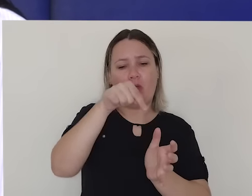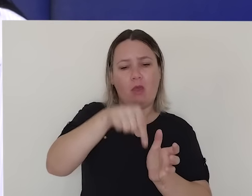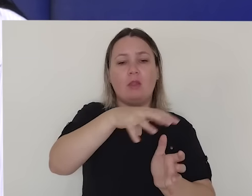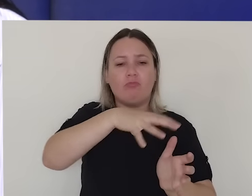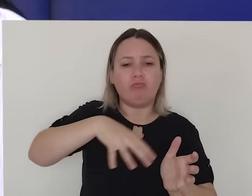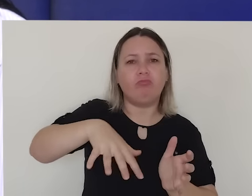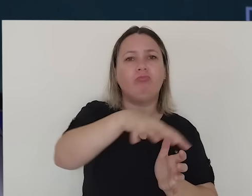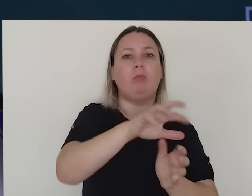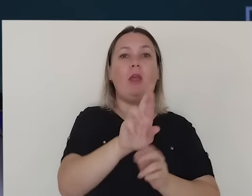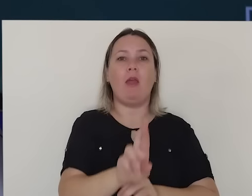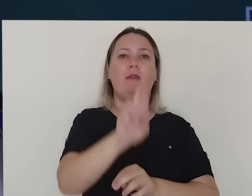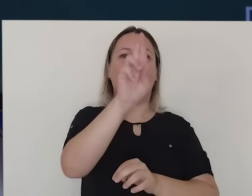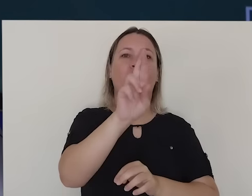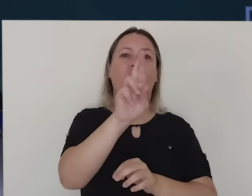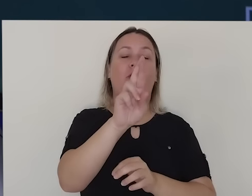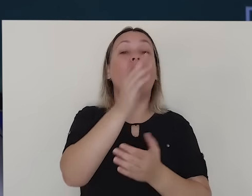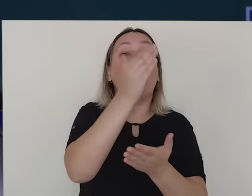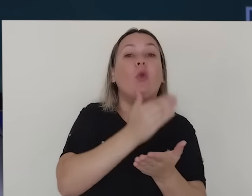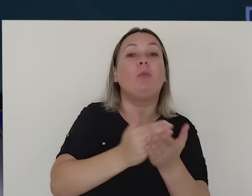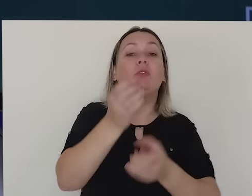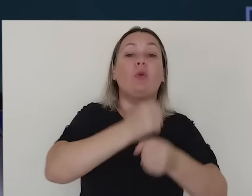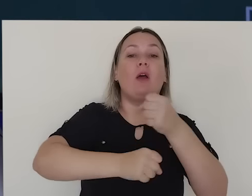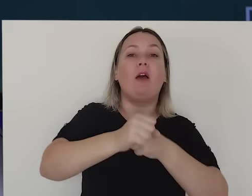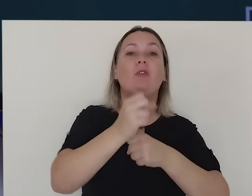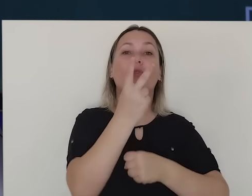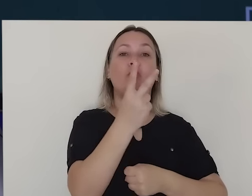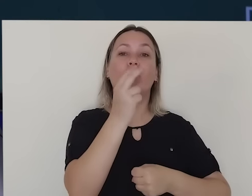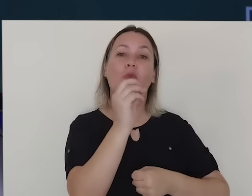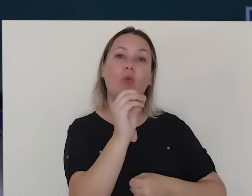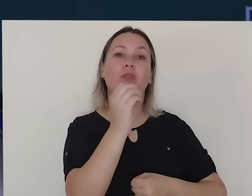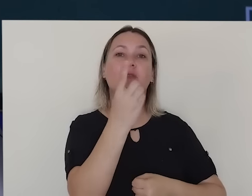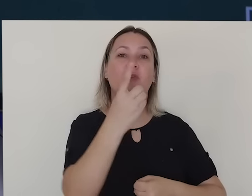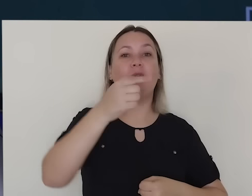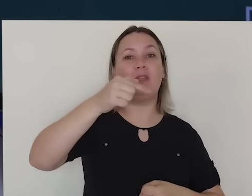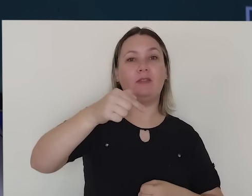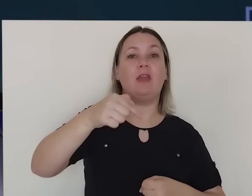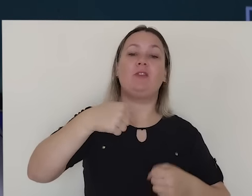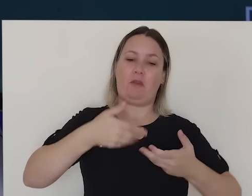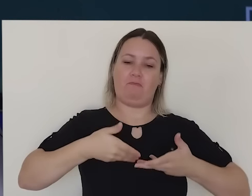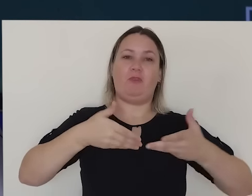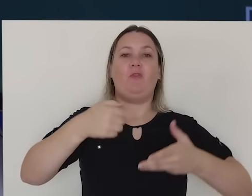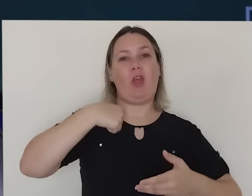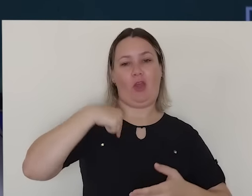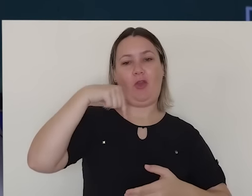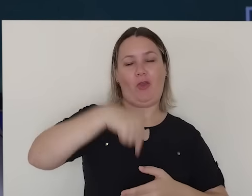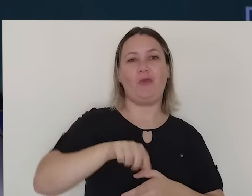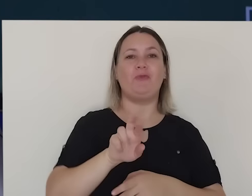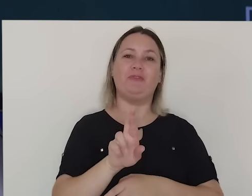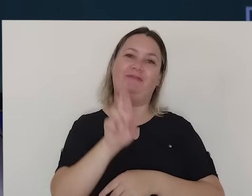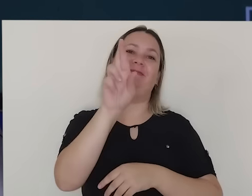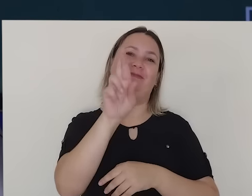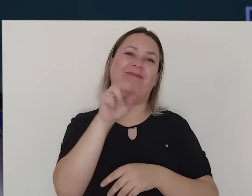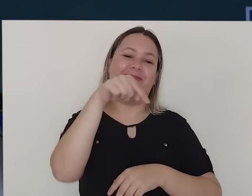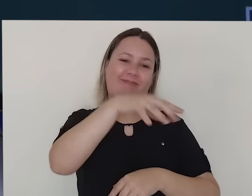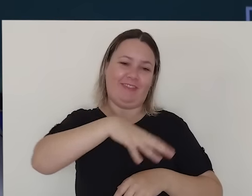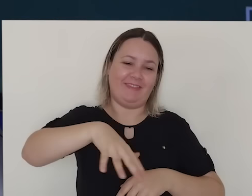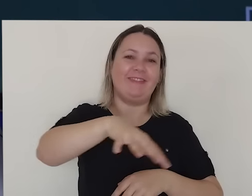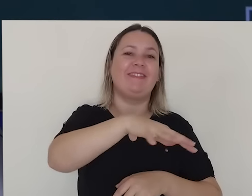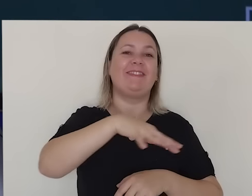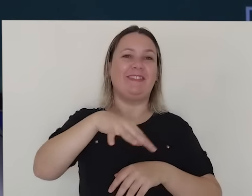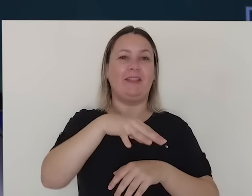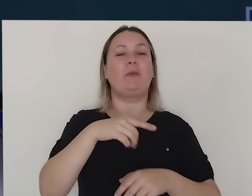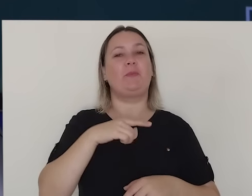início de 17 a área foi lançada foi quando eu fui convidada a fazer a a gestão daquele do que a